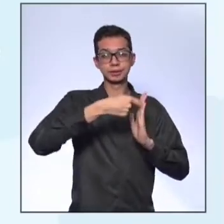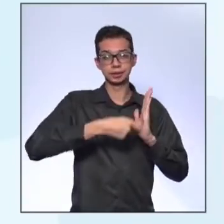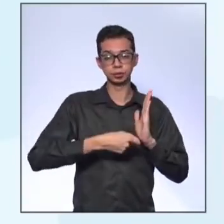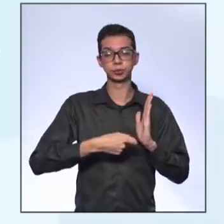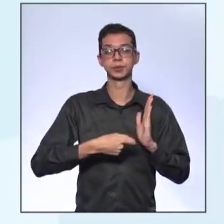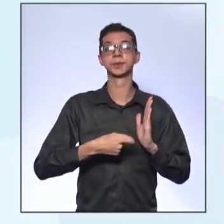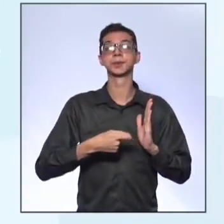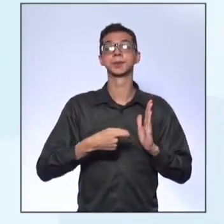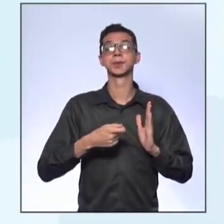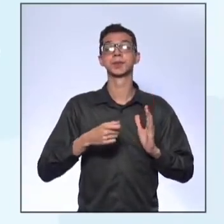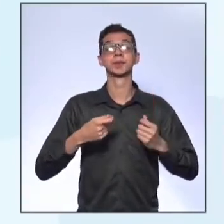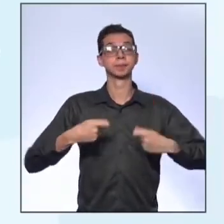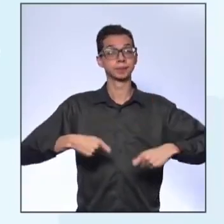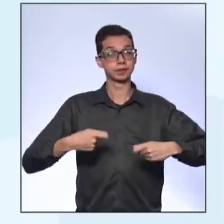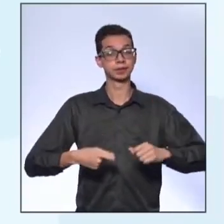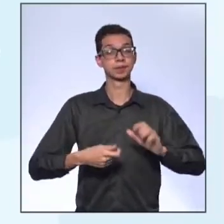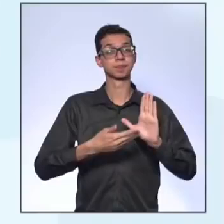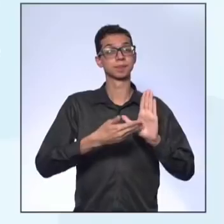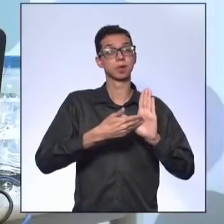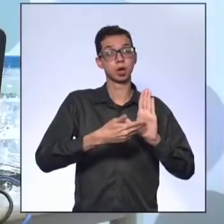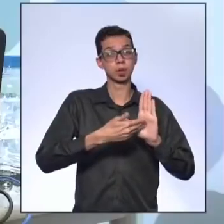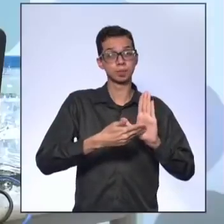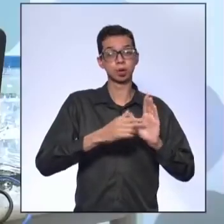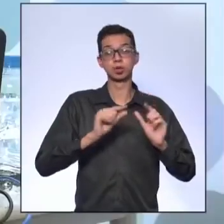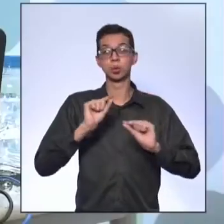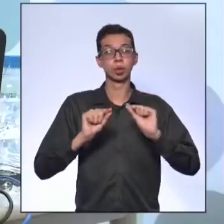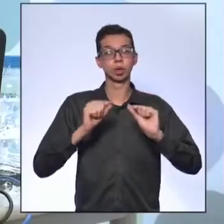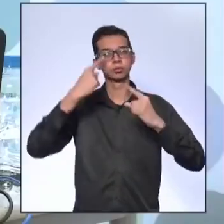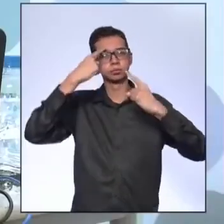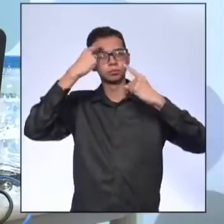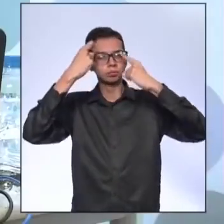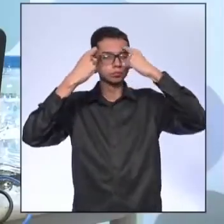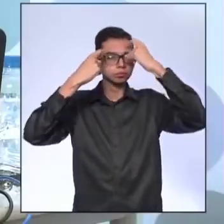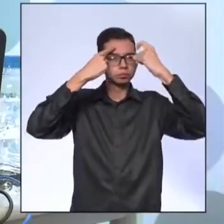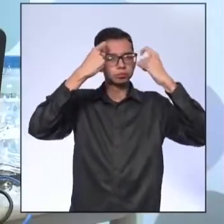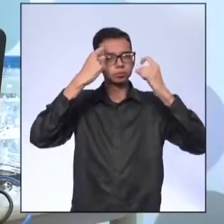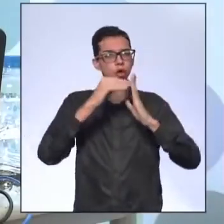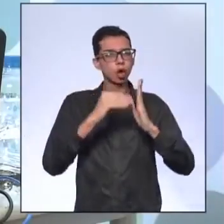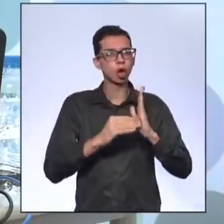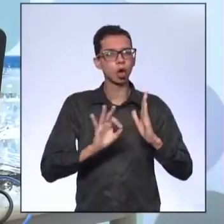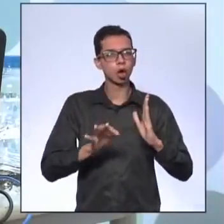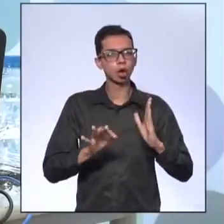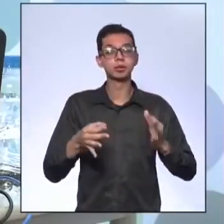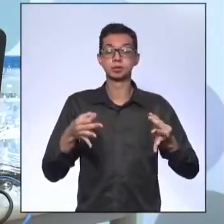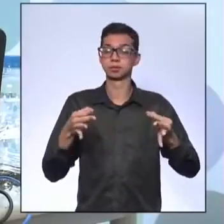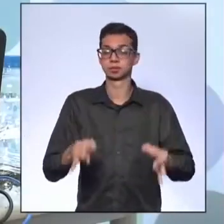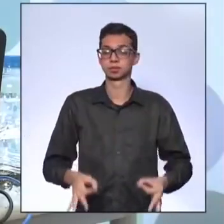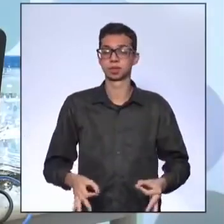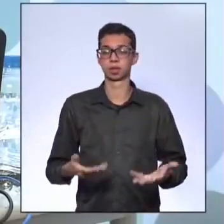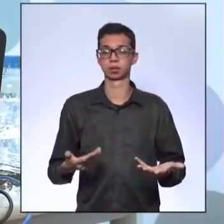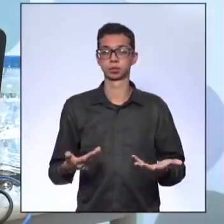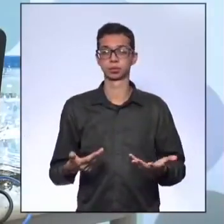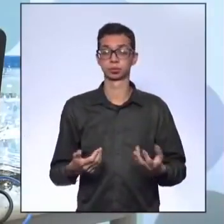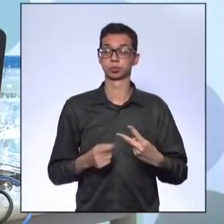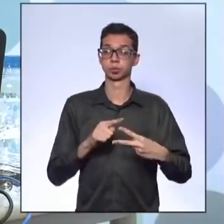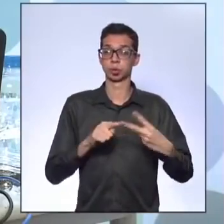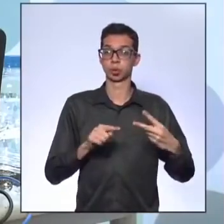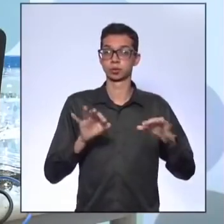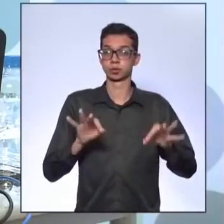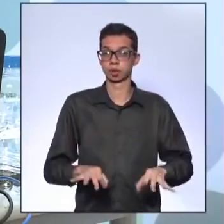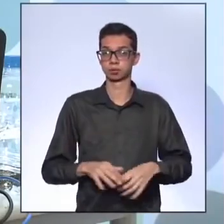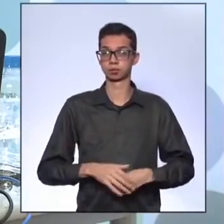se apresentar uma proposta de intervenção. Correta também. Opa, temos 2 corretas. Sim, temos 2 corretas. Então, quando